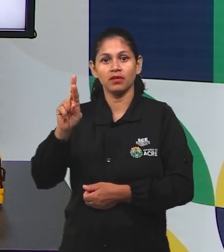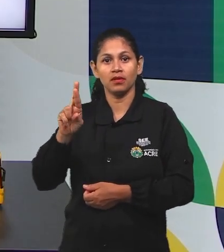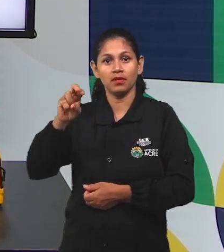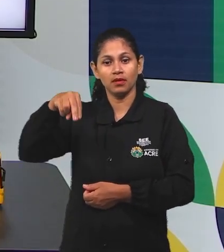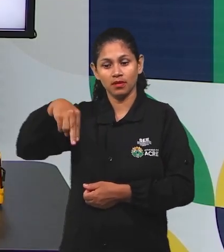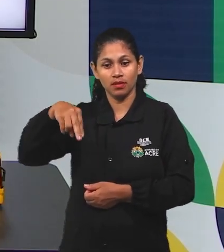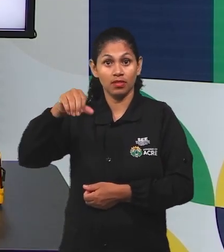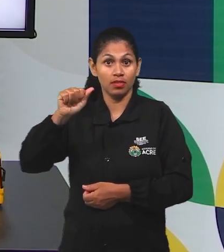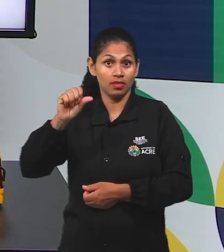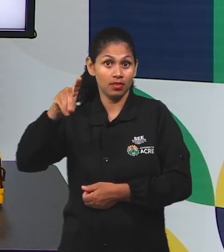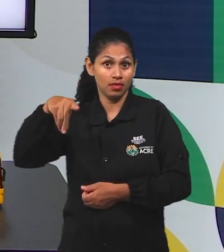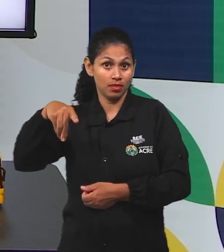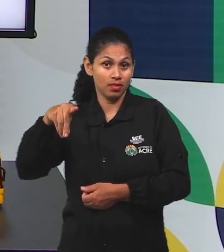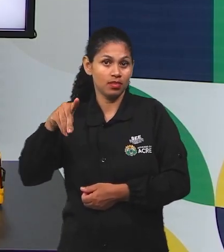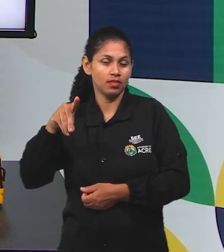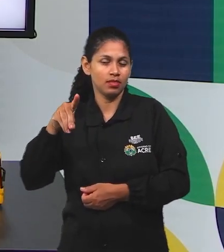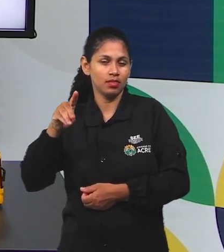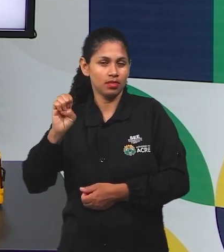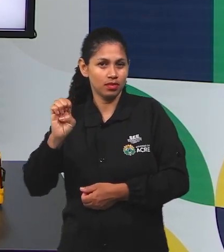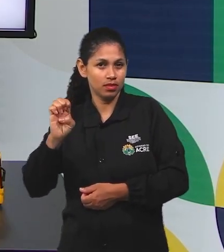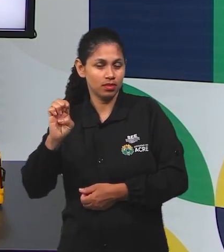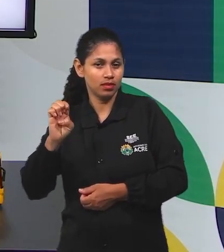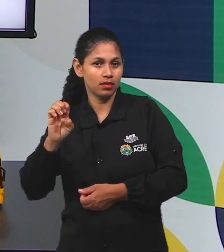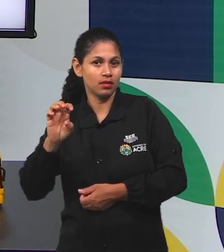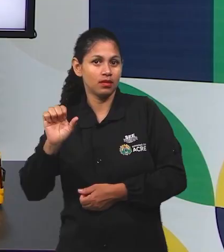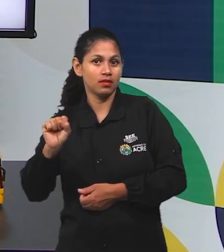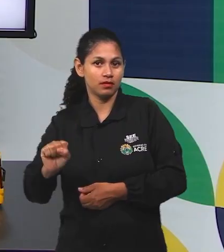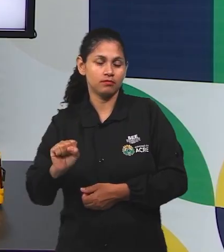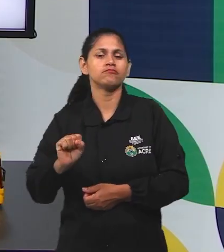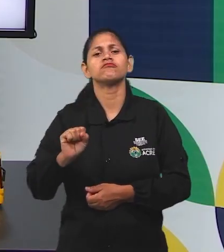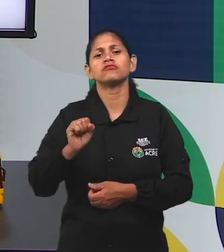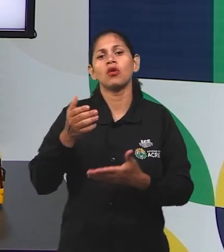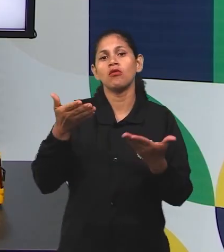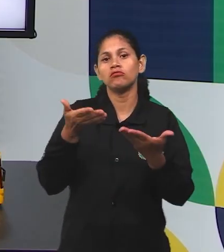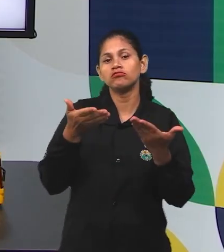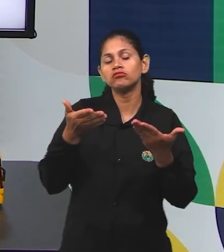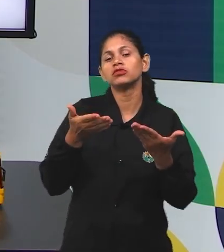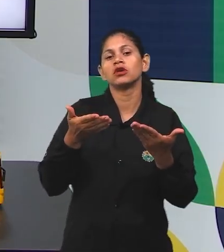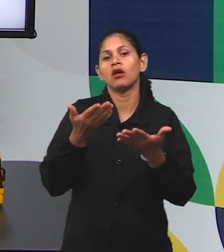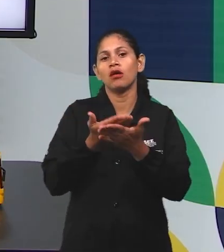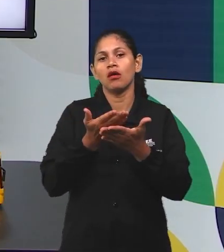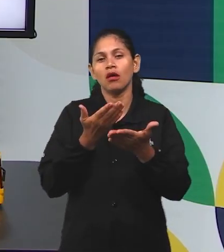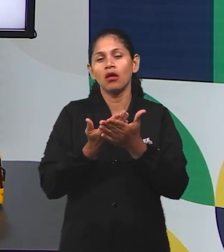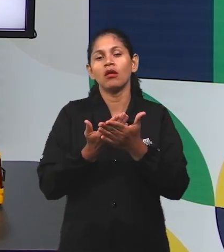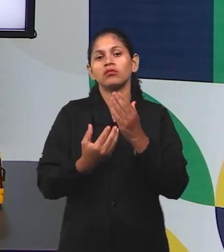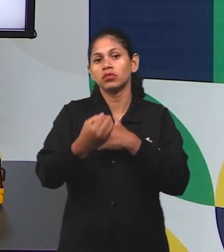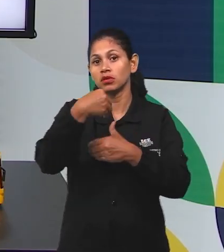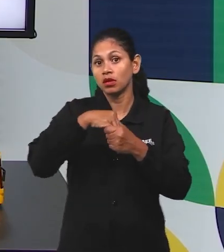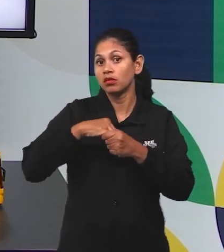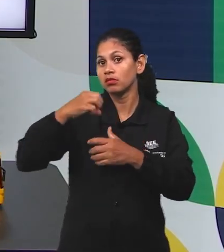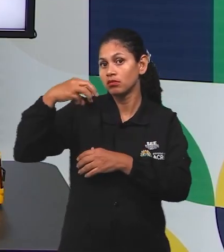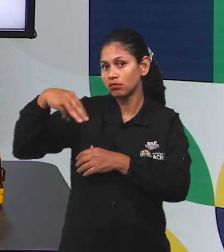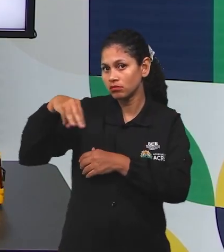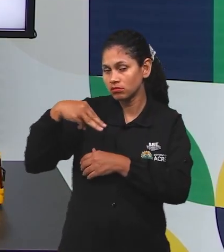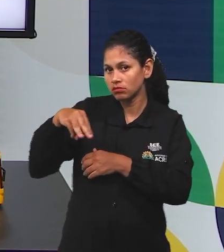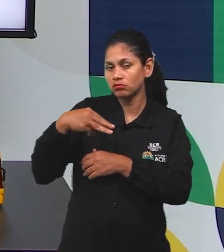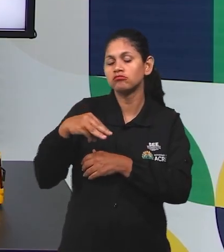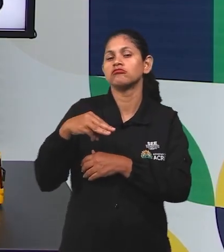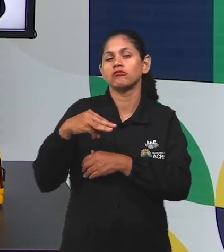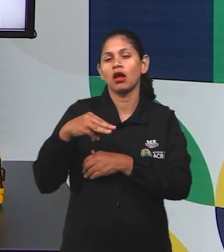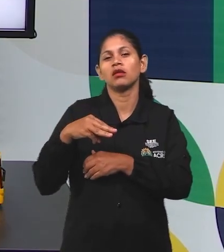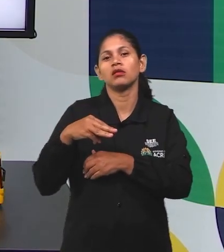de robótica. Hoje nós vamos ter uma aula mais dinâmica e vamos mostrar que a matemática ela também está inserida nesse